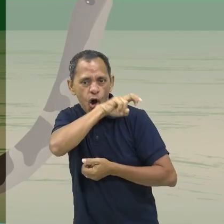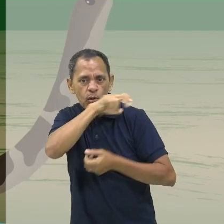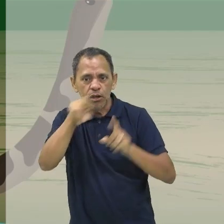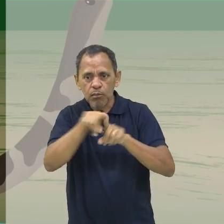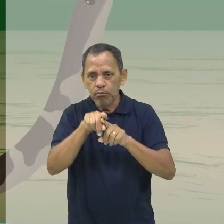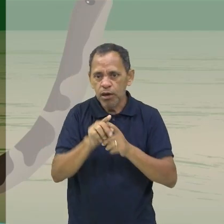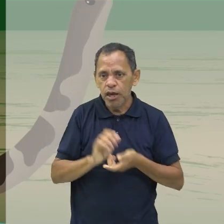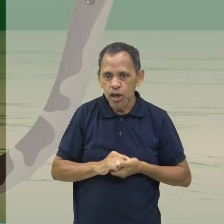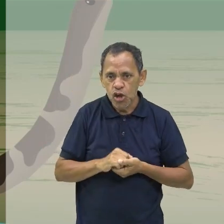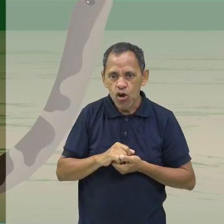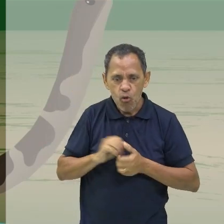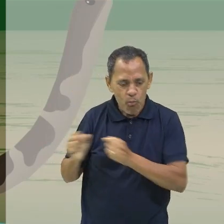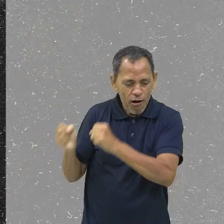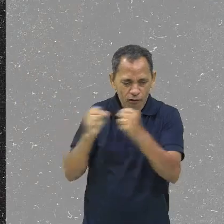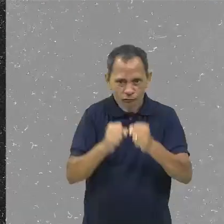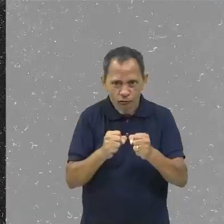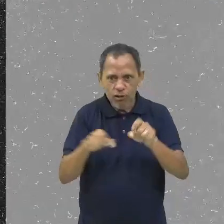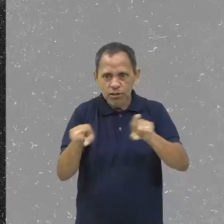criação.